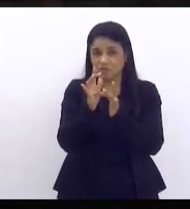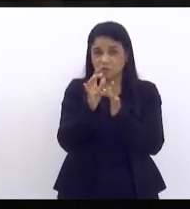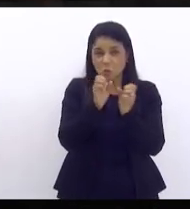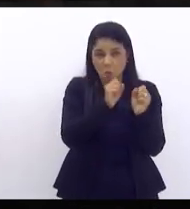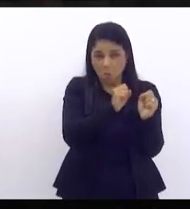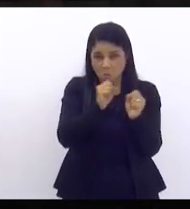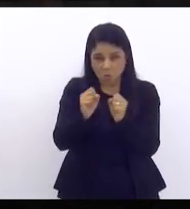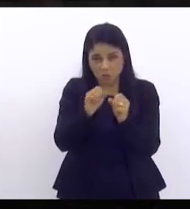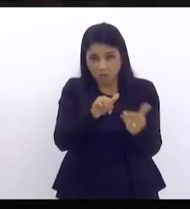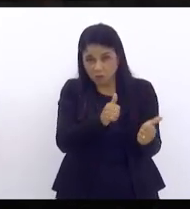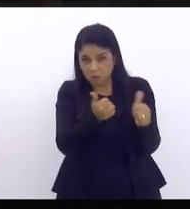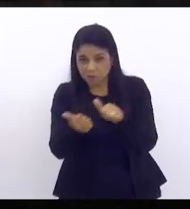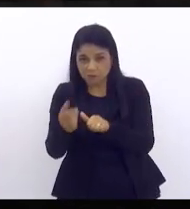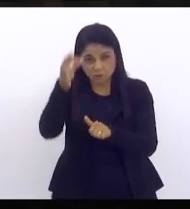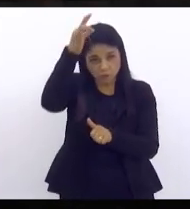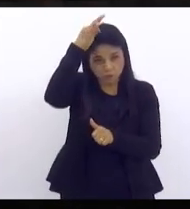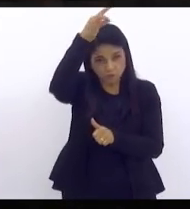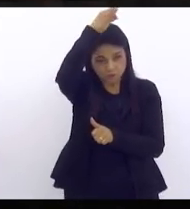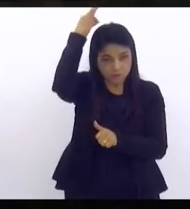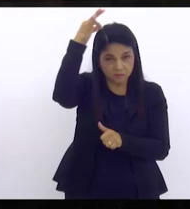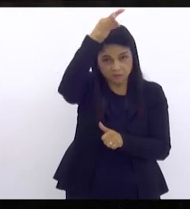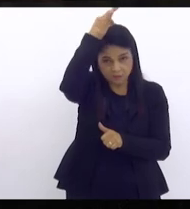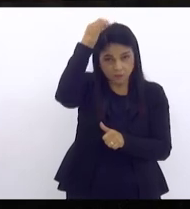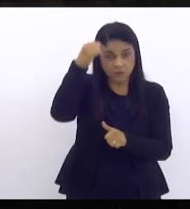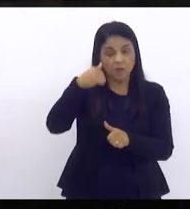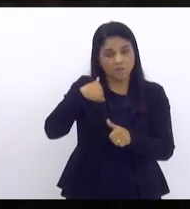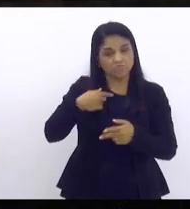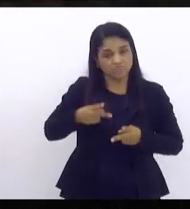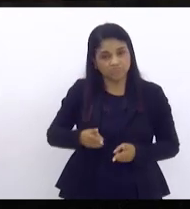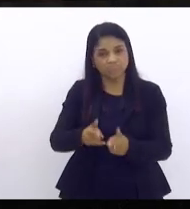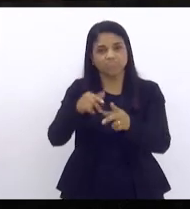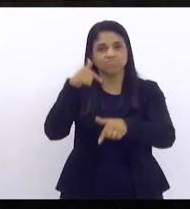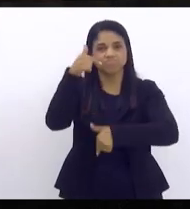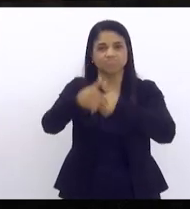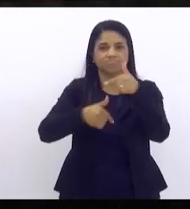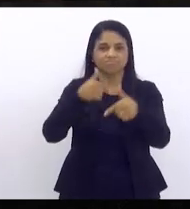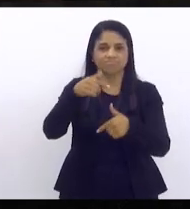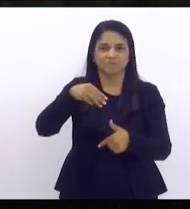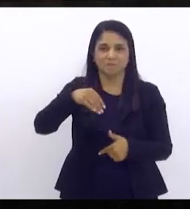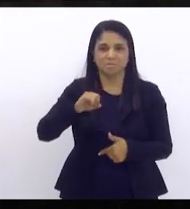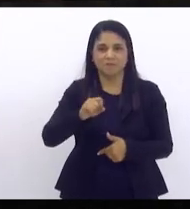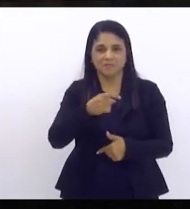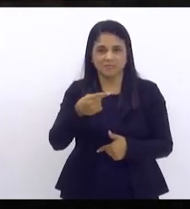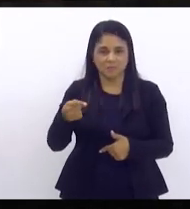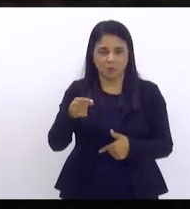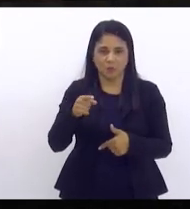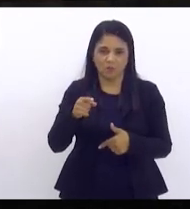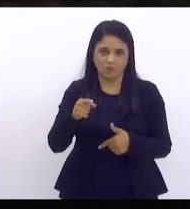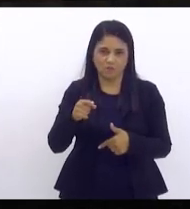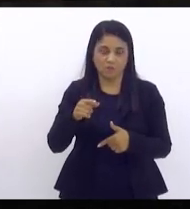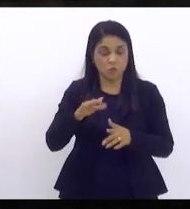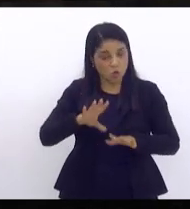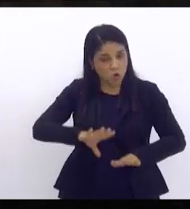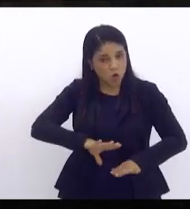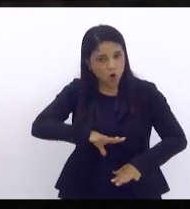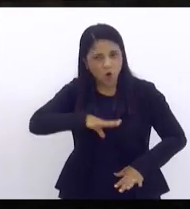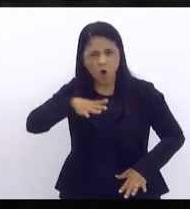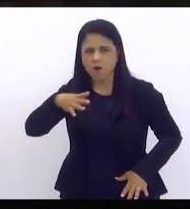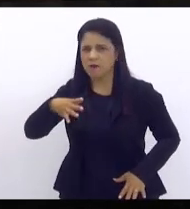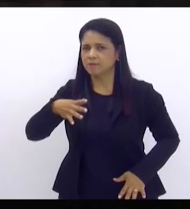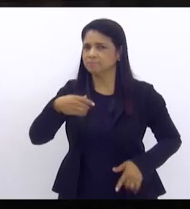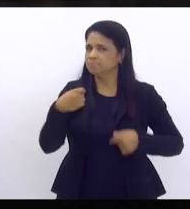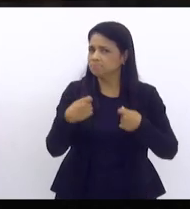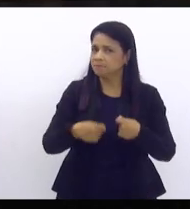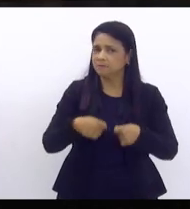do batismo do Espírito Santo, a nossa missão ainda não é finda. É preciso que sejamos corajosos, que